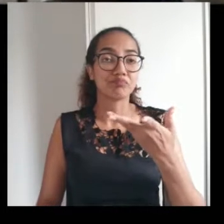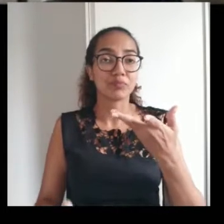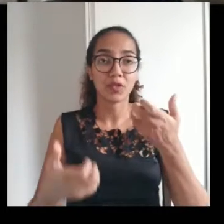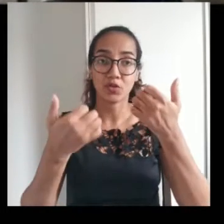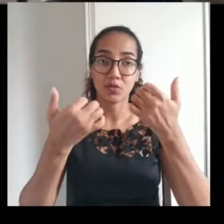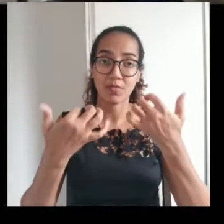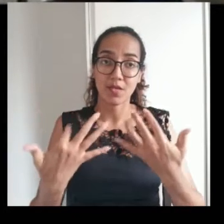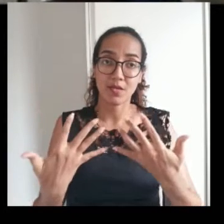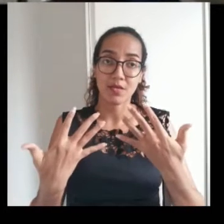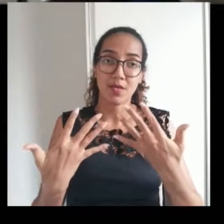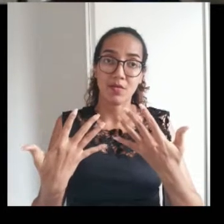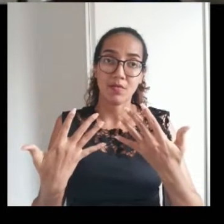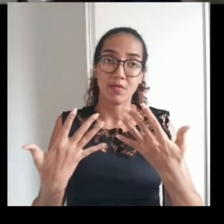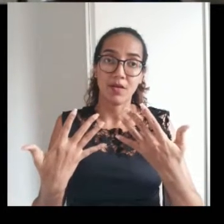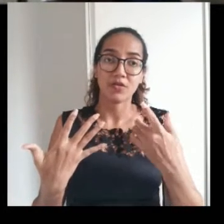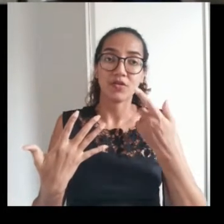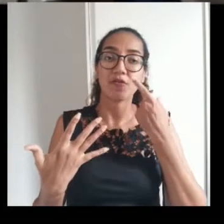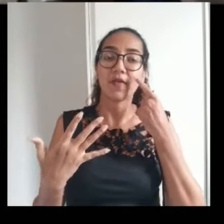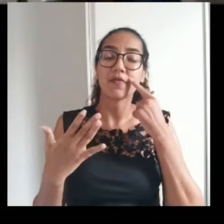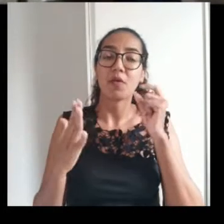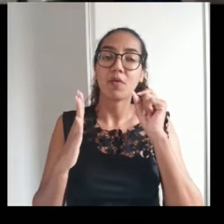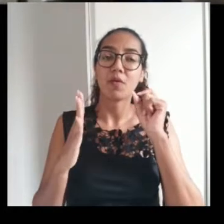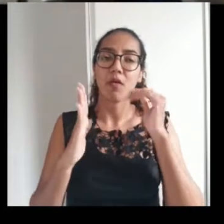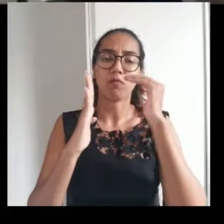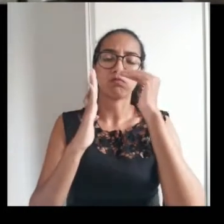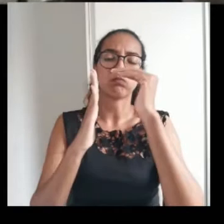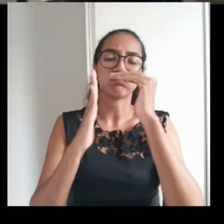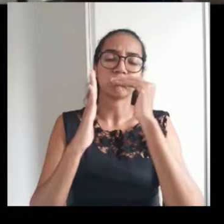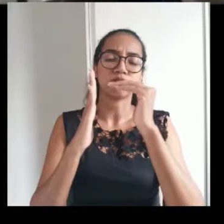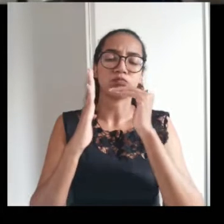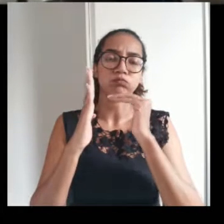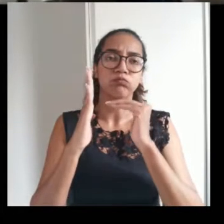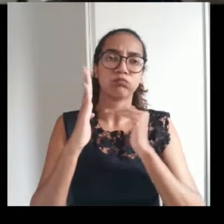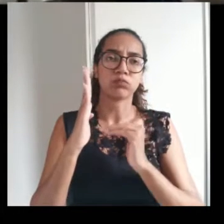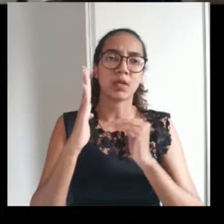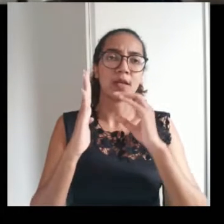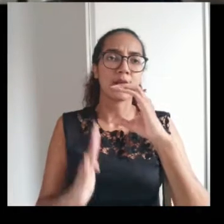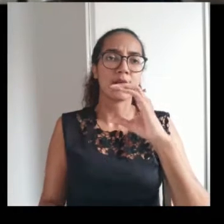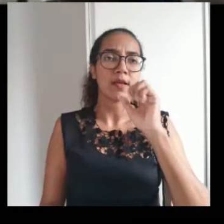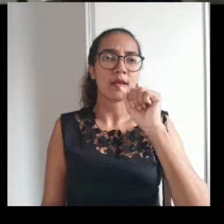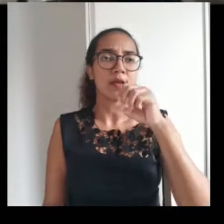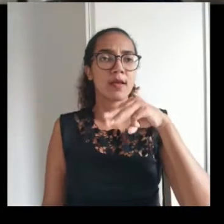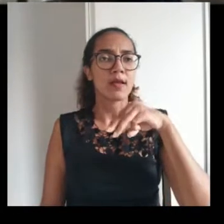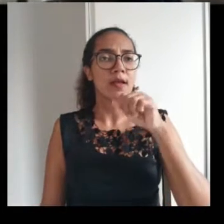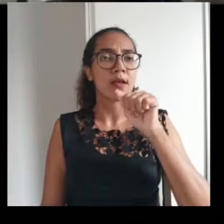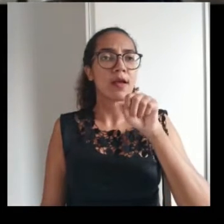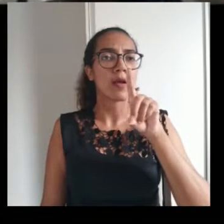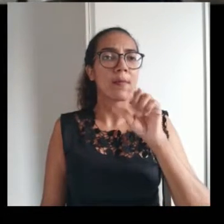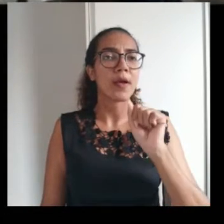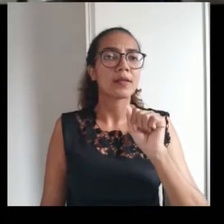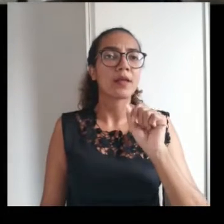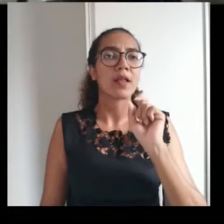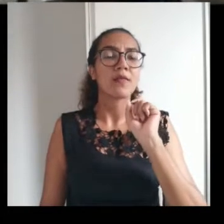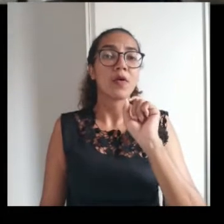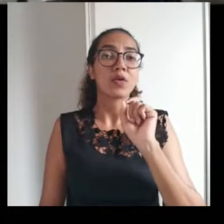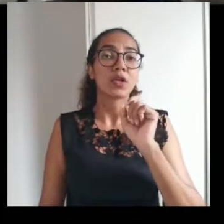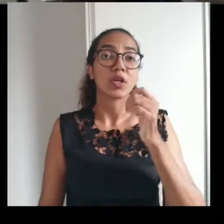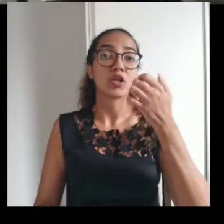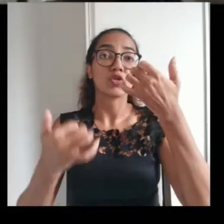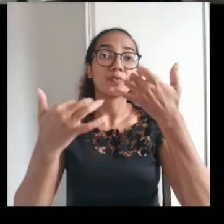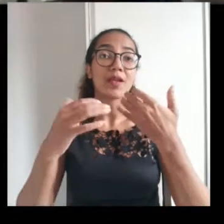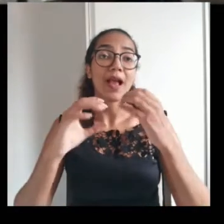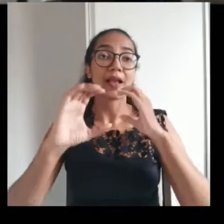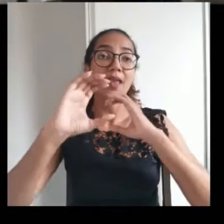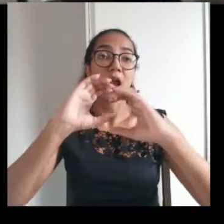ver aí a arquitetura em camadas, por exemplo, que ela estabelece que a comunicação entre as camadas deve se dar de cima para